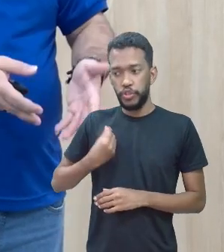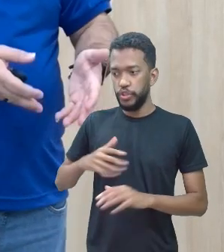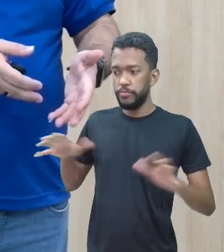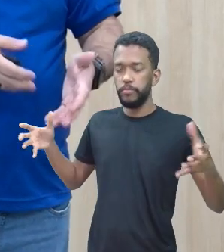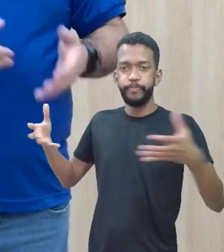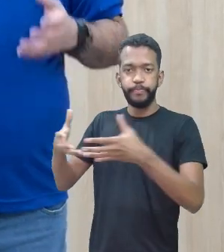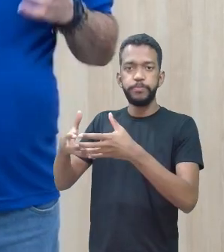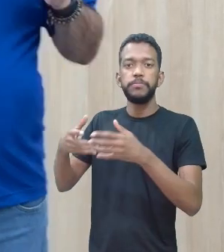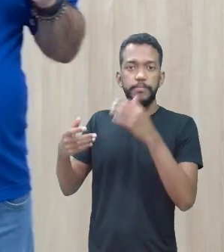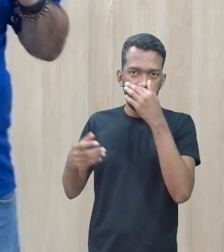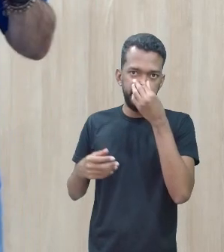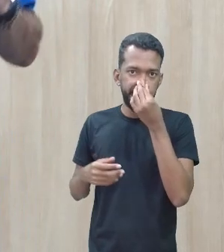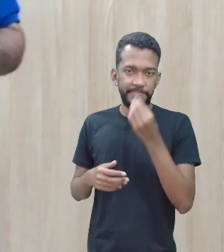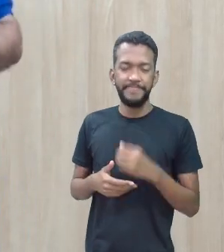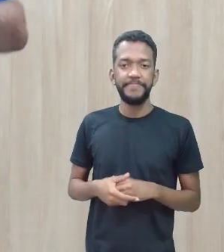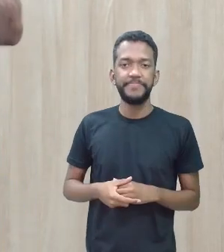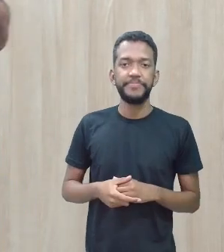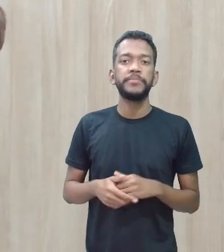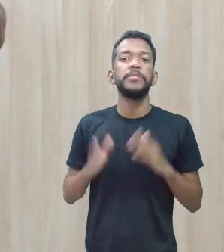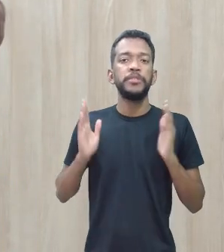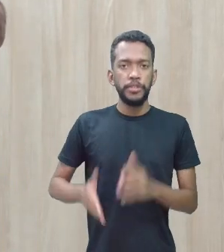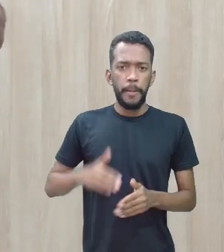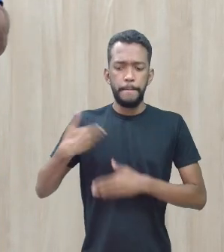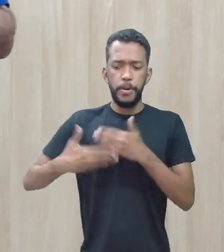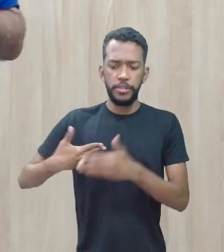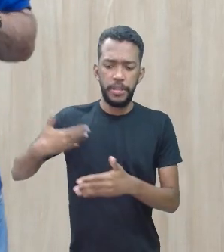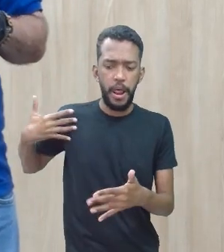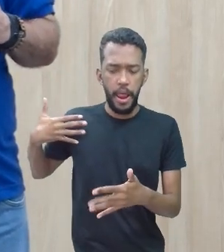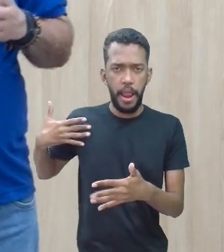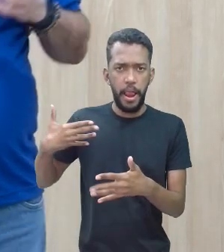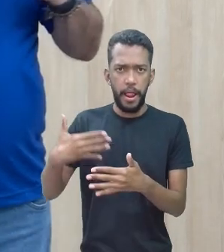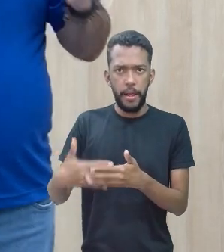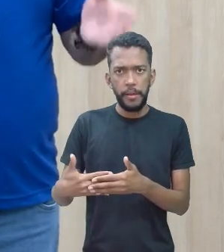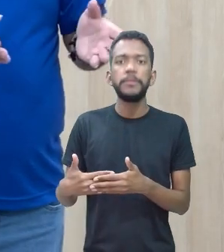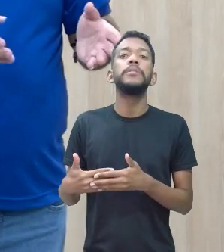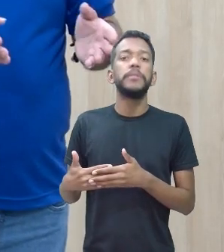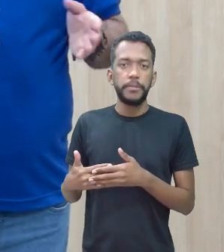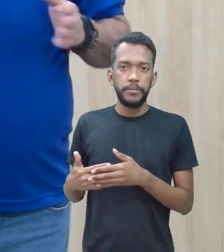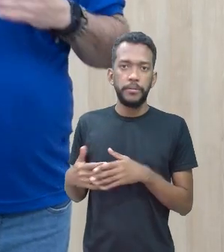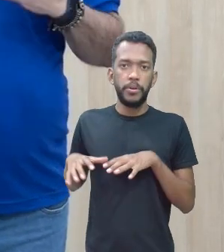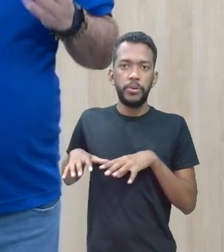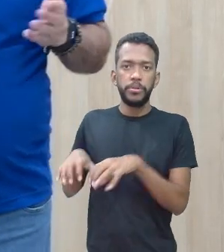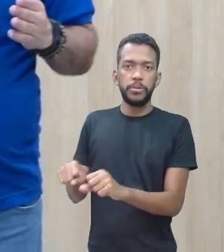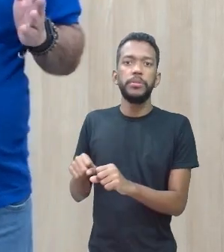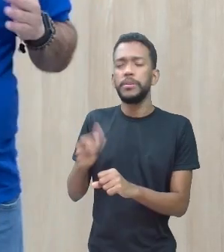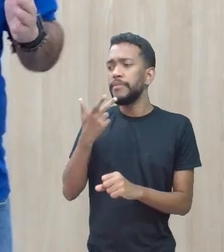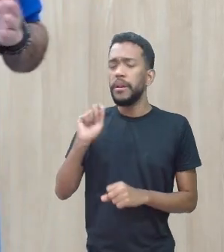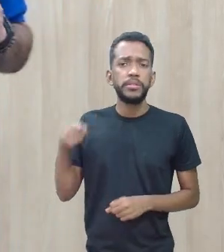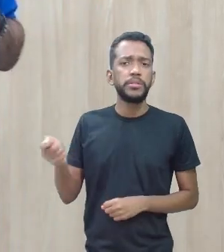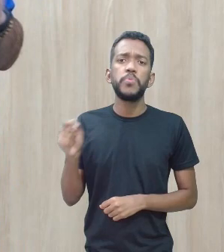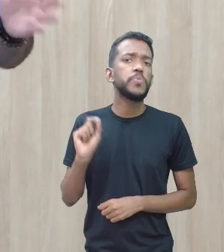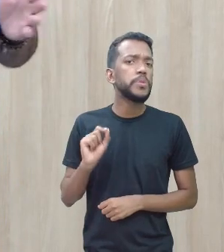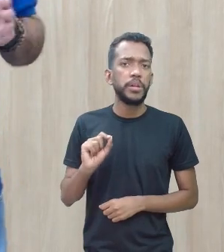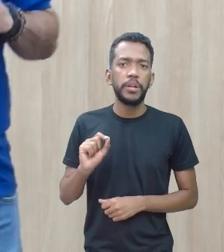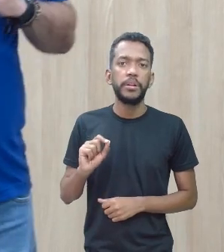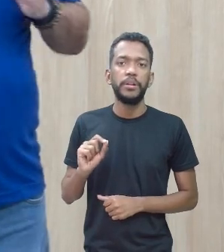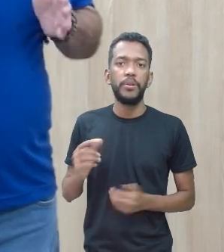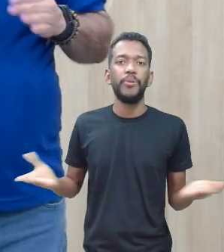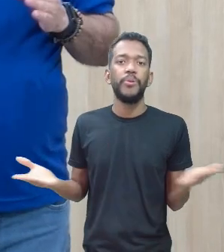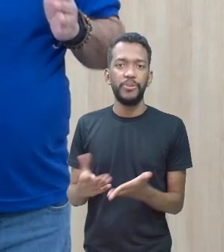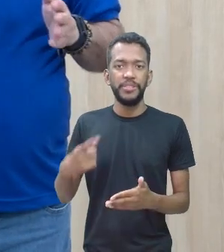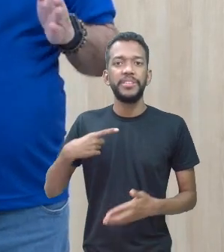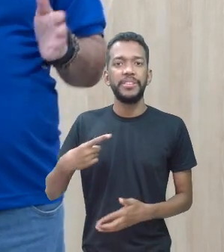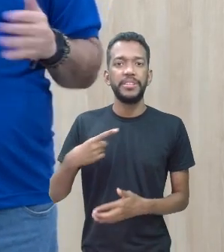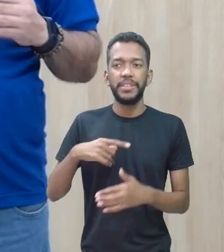território. E depois de todo o processo de colonização, estima-se que hoje a gente tenha algo